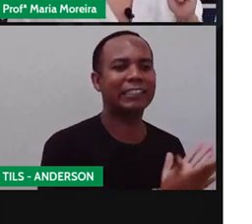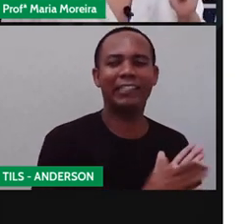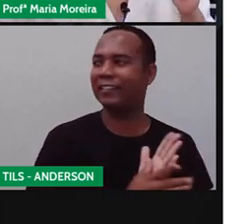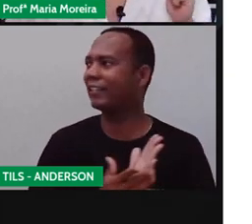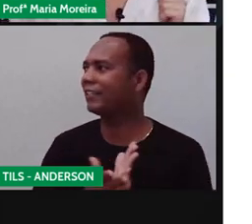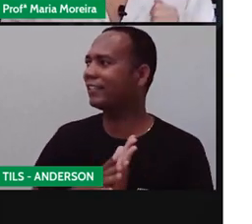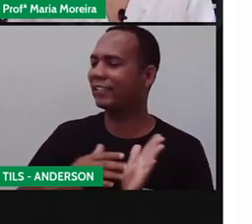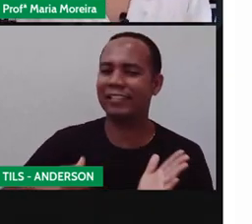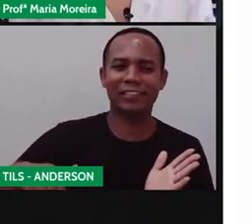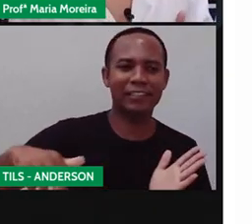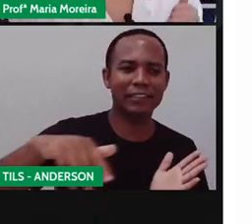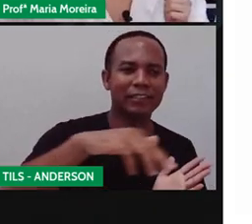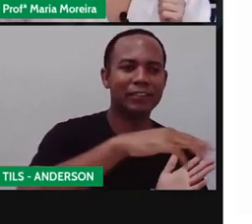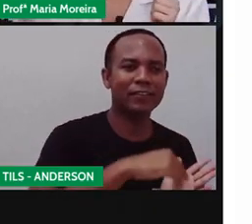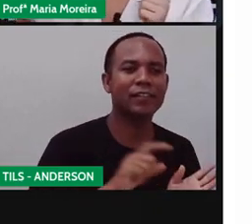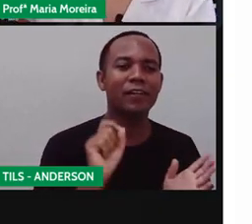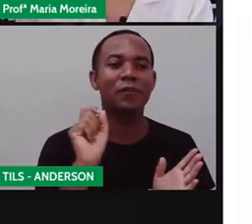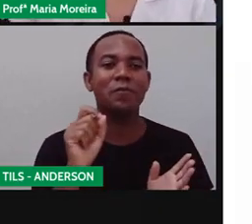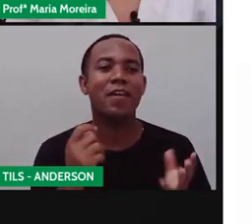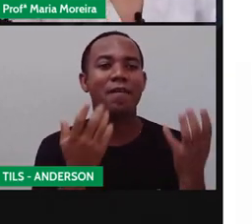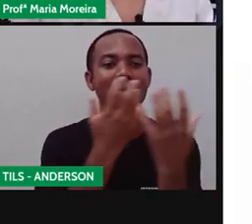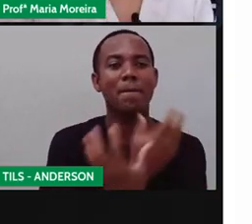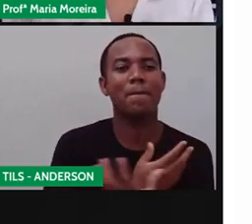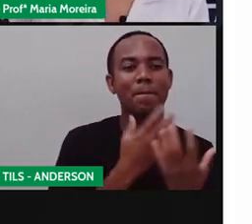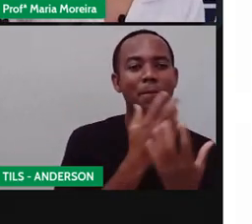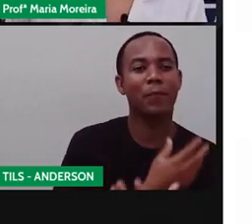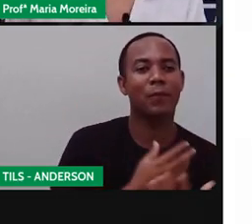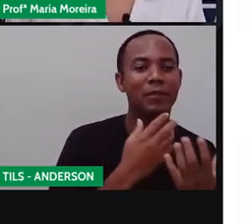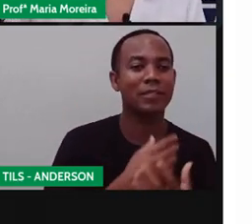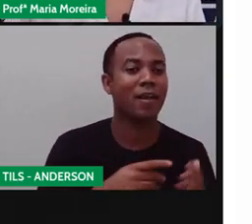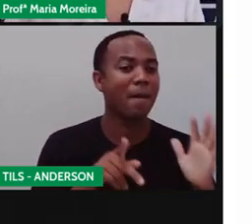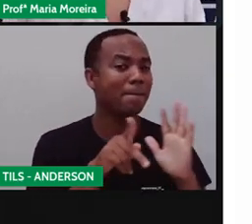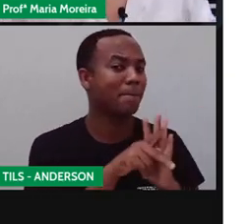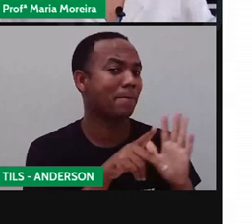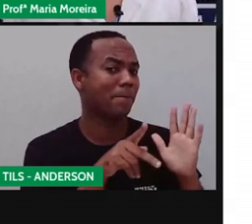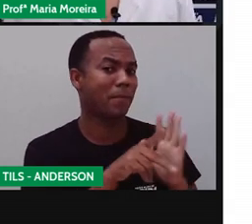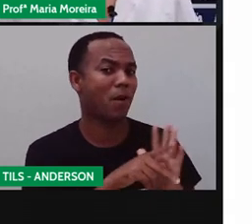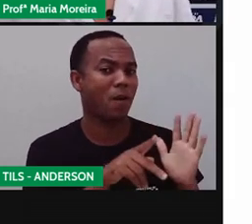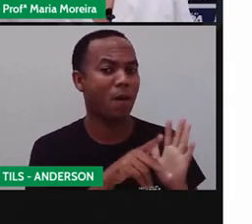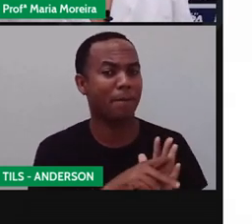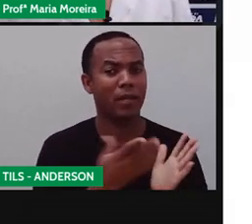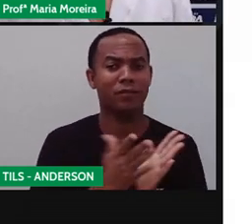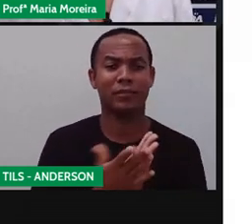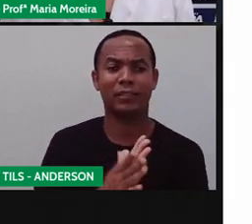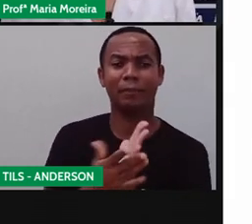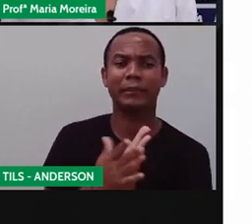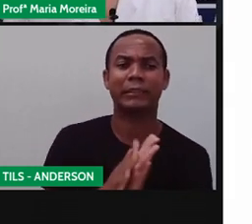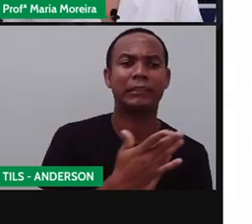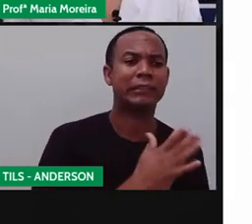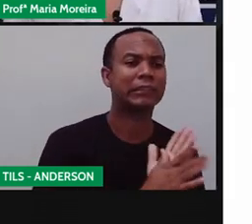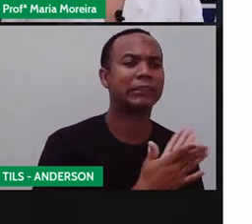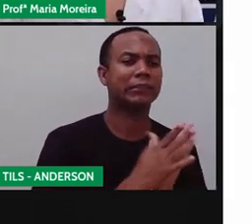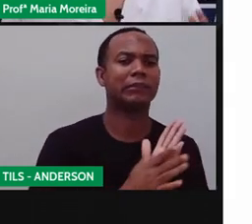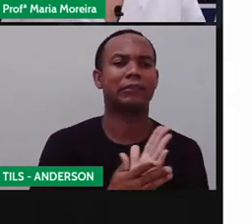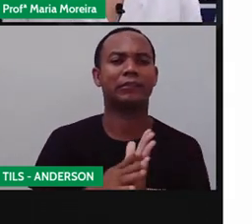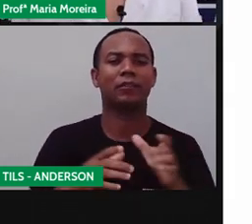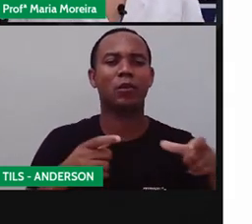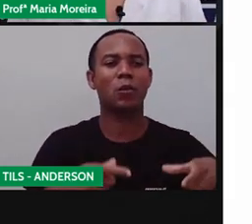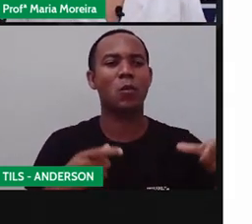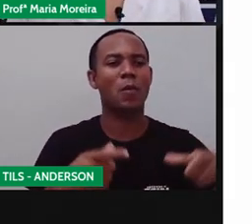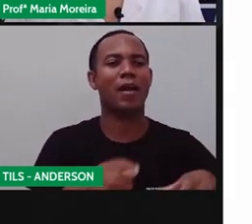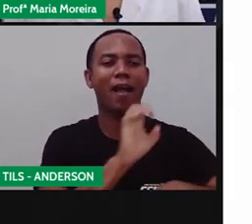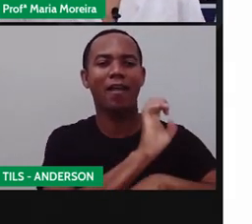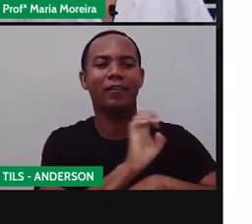ó. O samba de roda é o quê? Uma variante musical mais tradicional, o quê? Do samba, que é originário do estado brasileiro